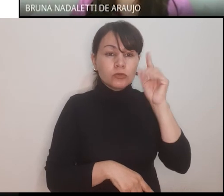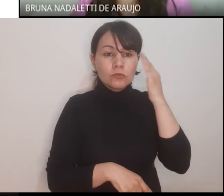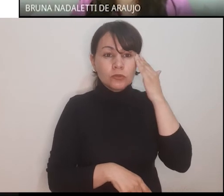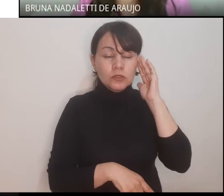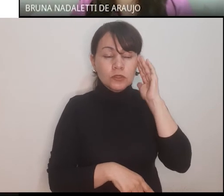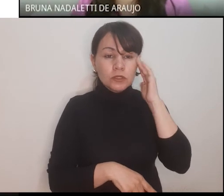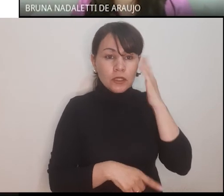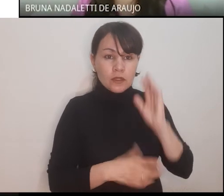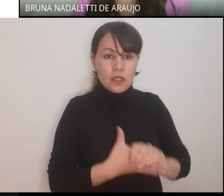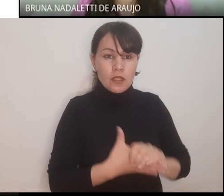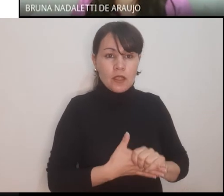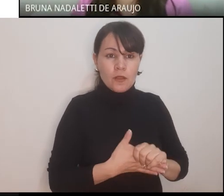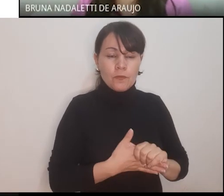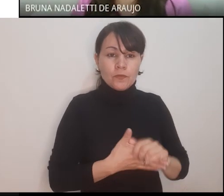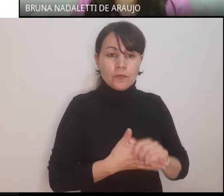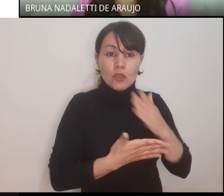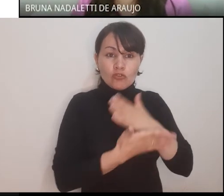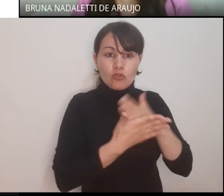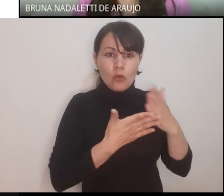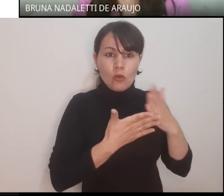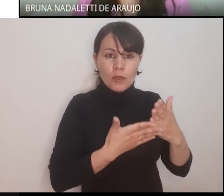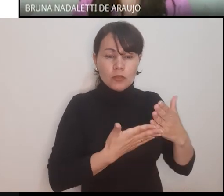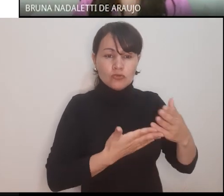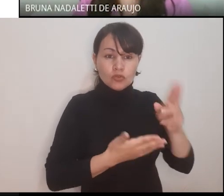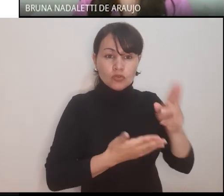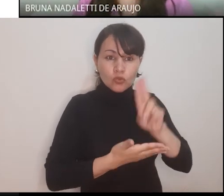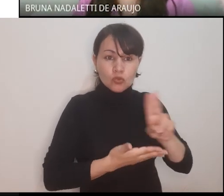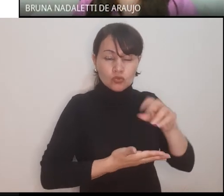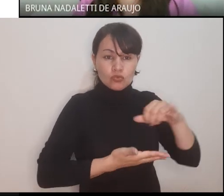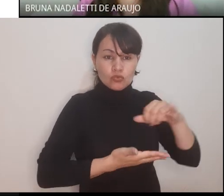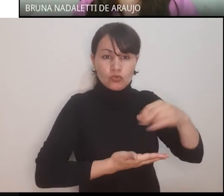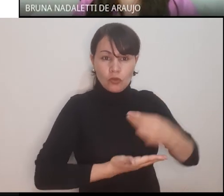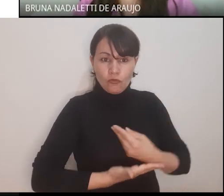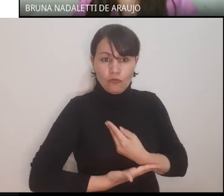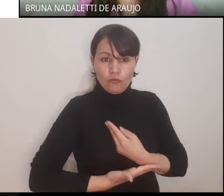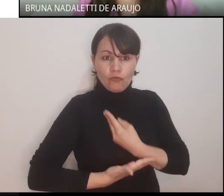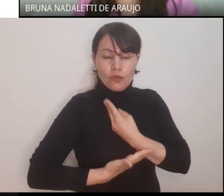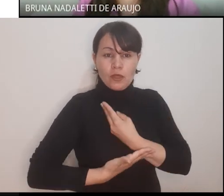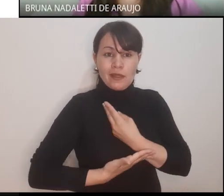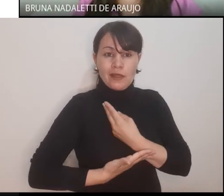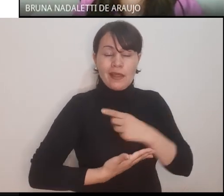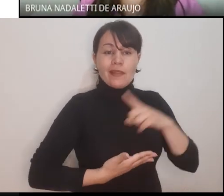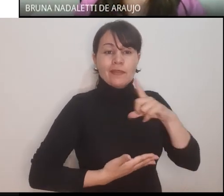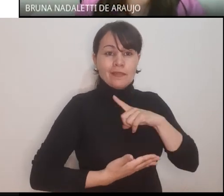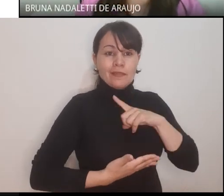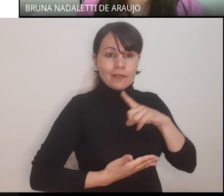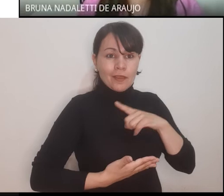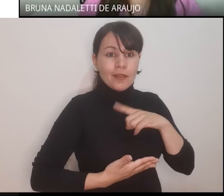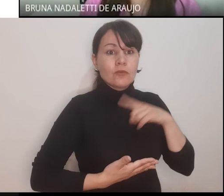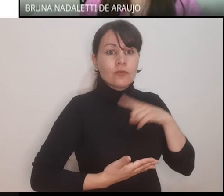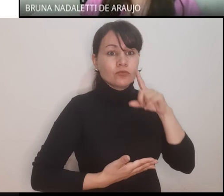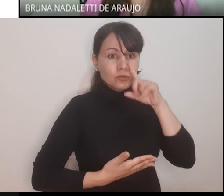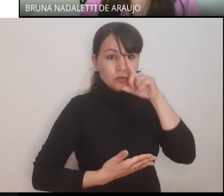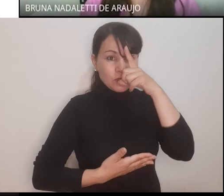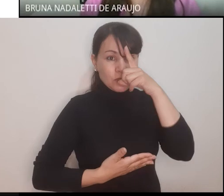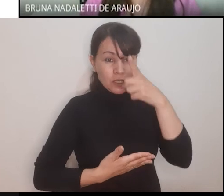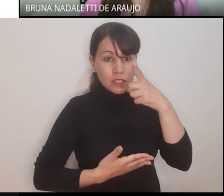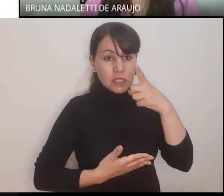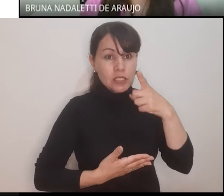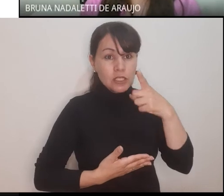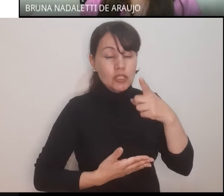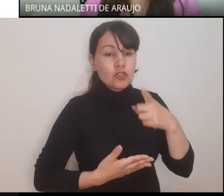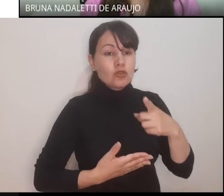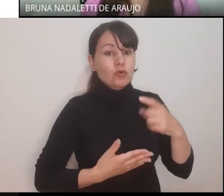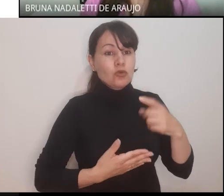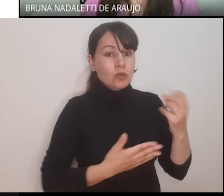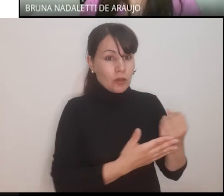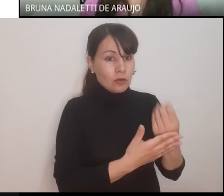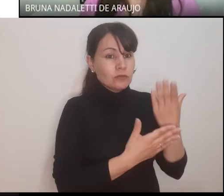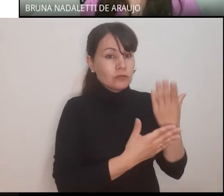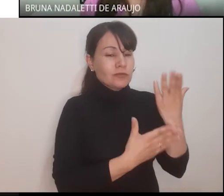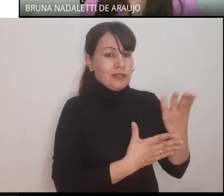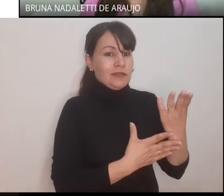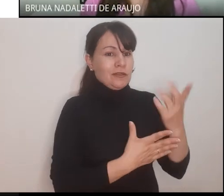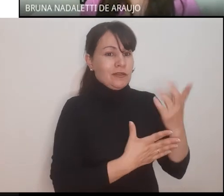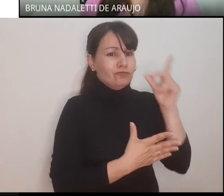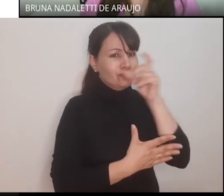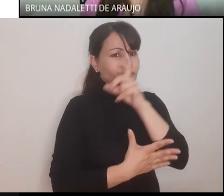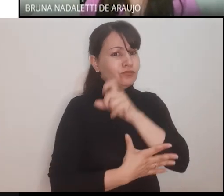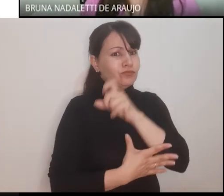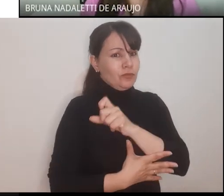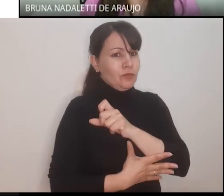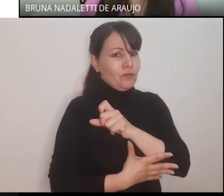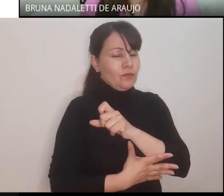de inserção desse catéter, nós teremos risco maior para determinado evento adverso. E dentre